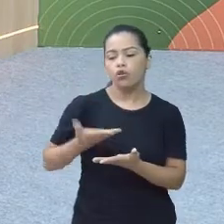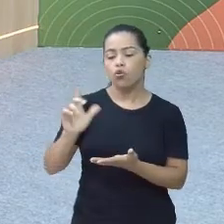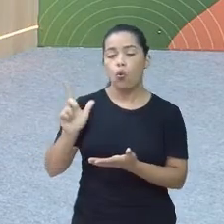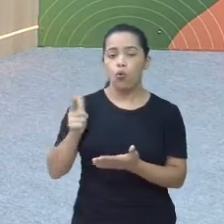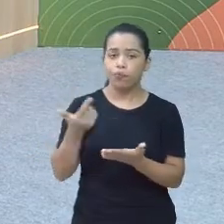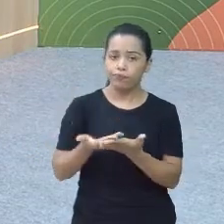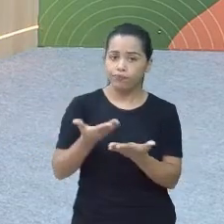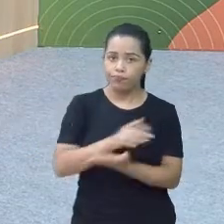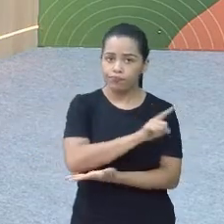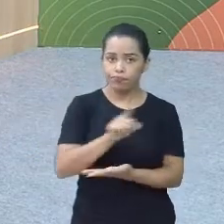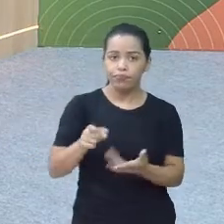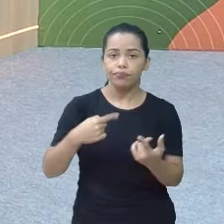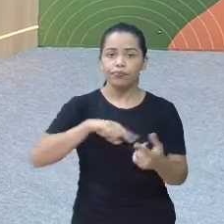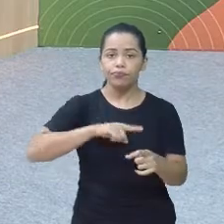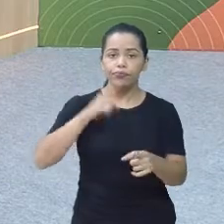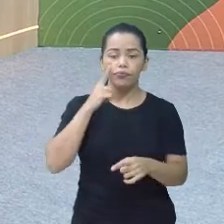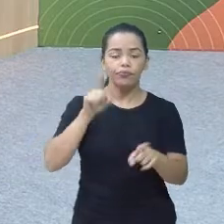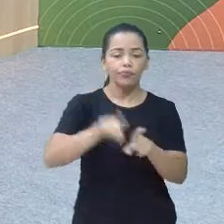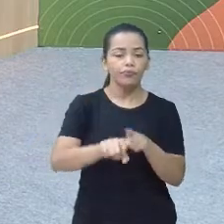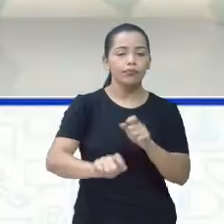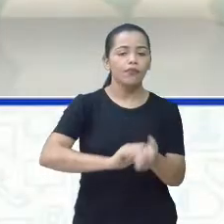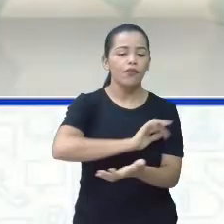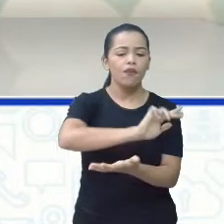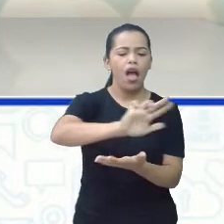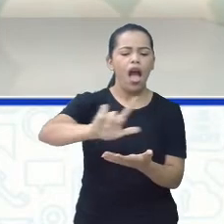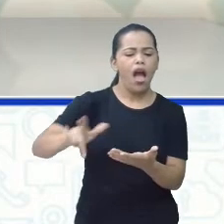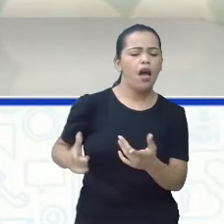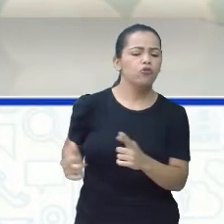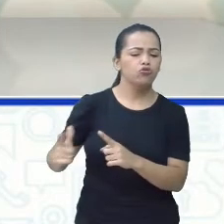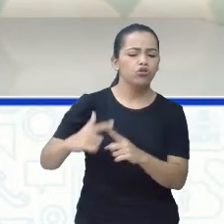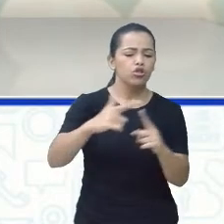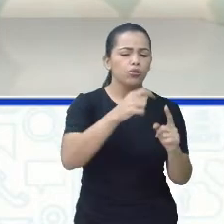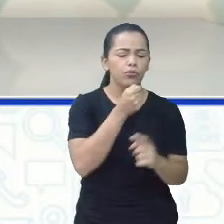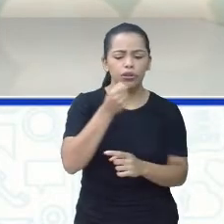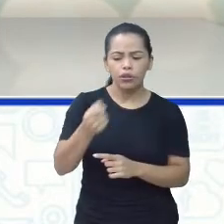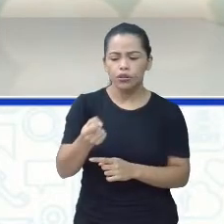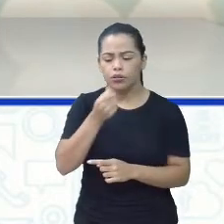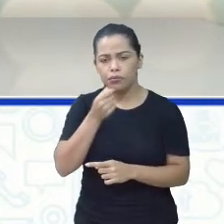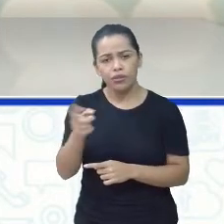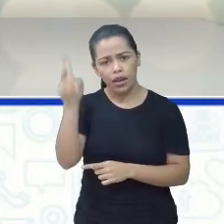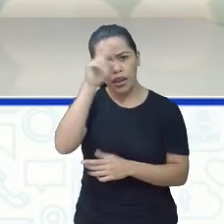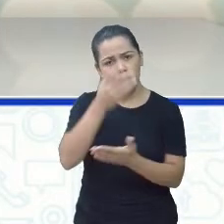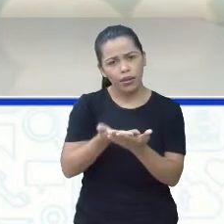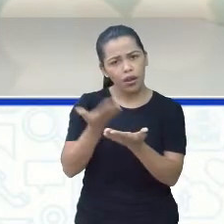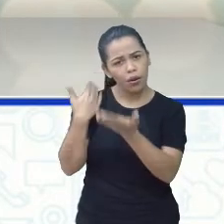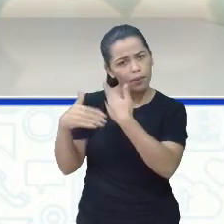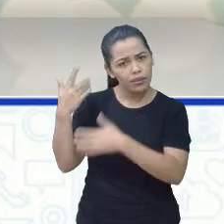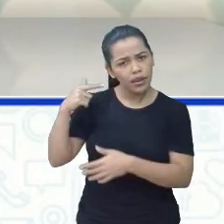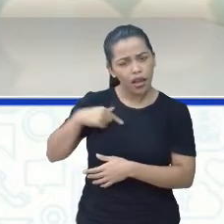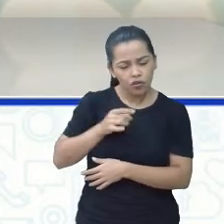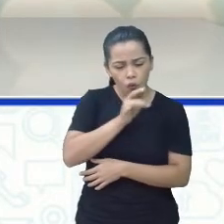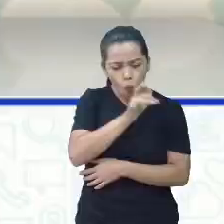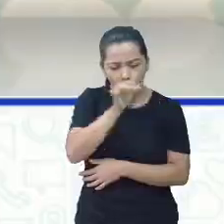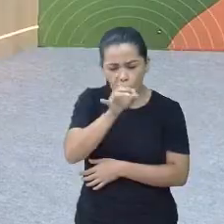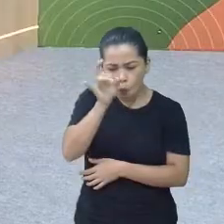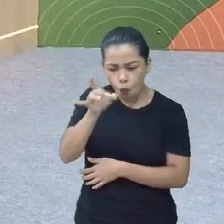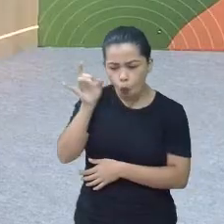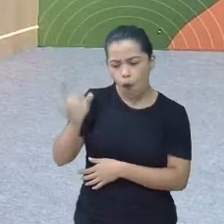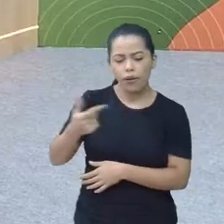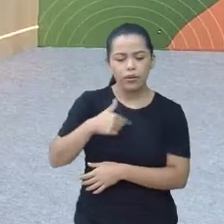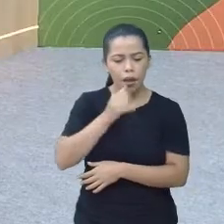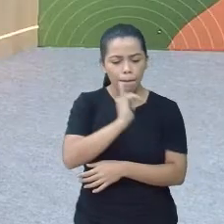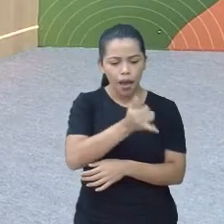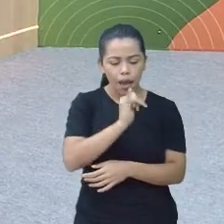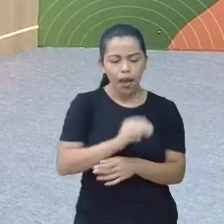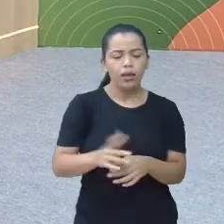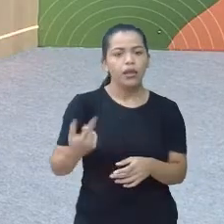vocês. Nós também vimos vários tipos de entrevista, né? Lembra que na aula passada a gente foi uma a uma falando dos tipos de entrevista? Que